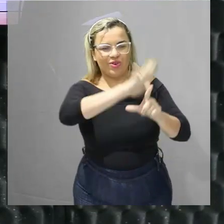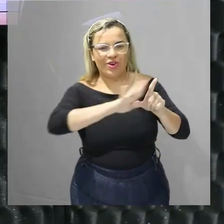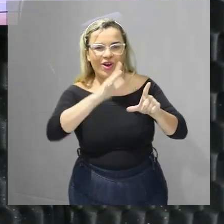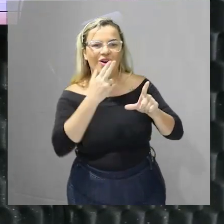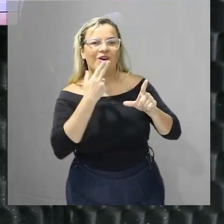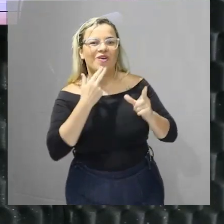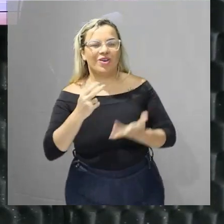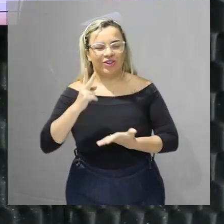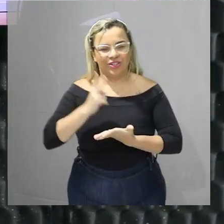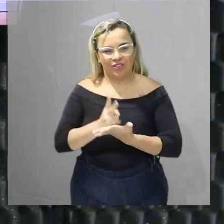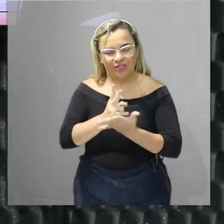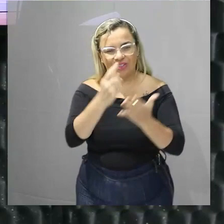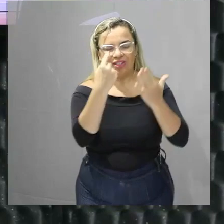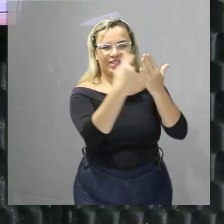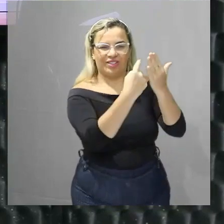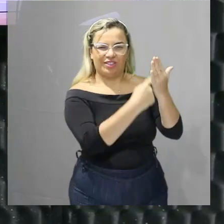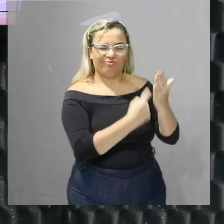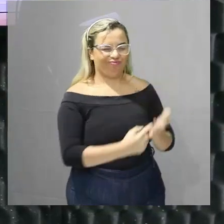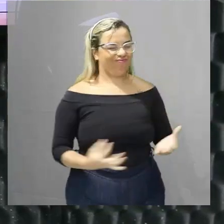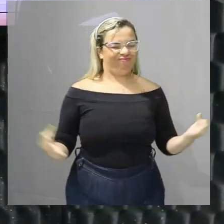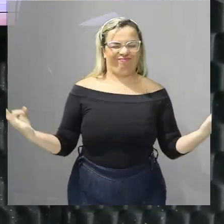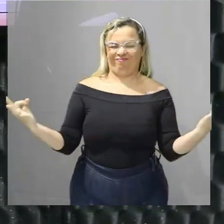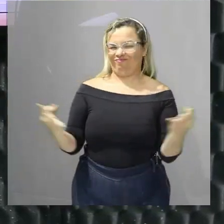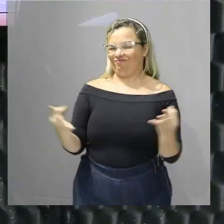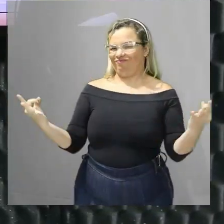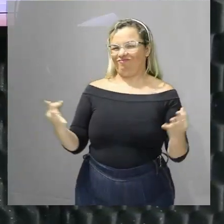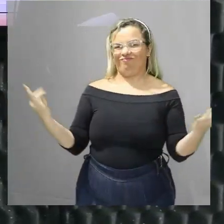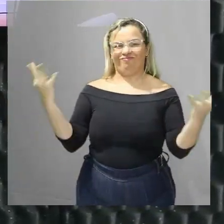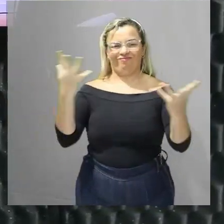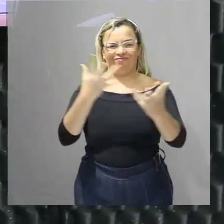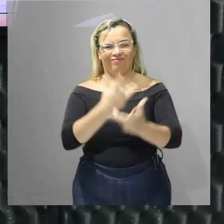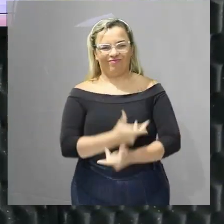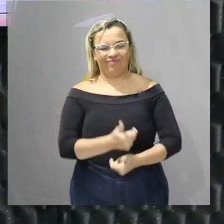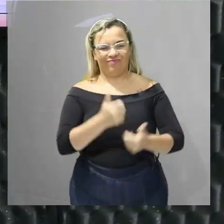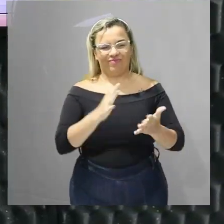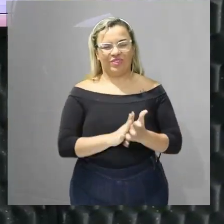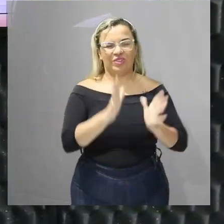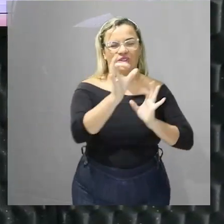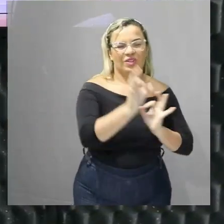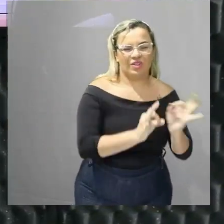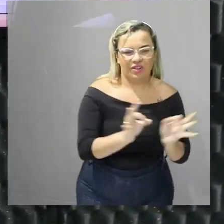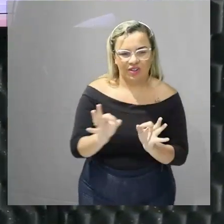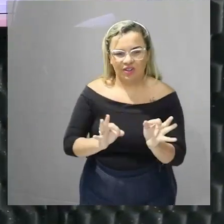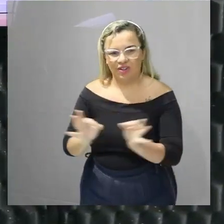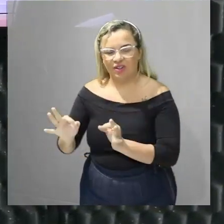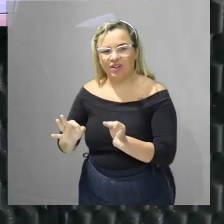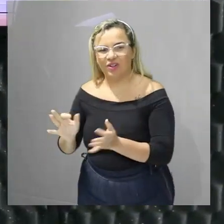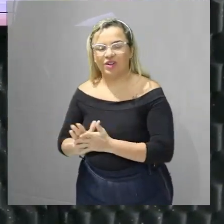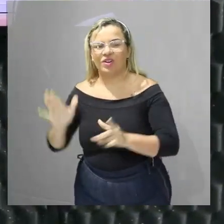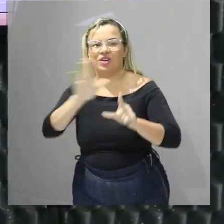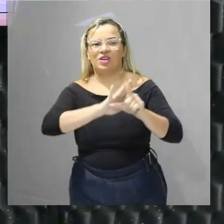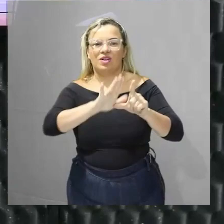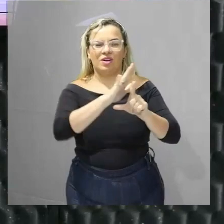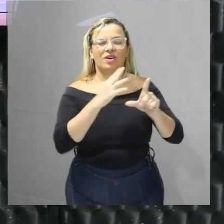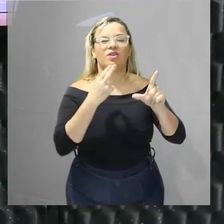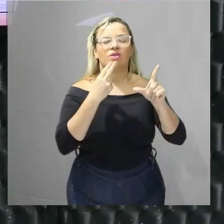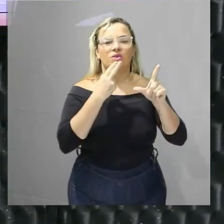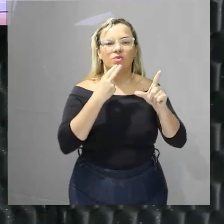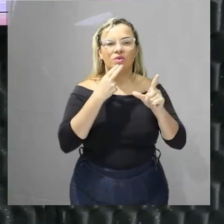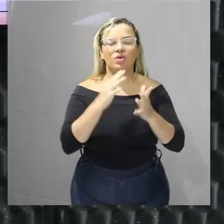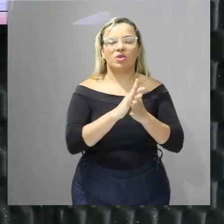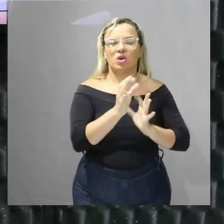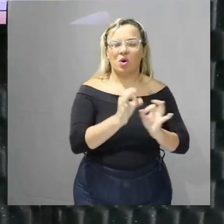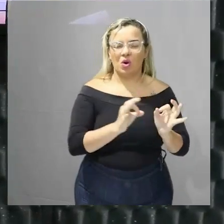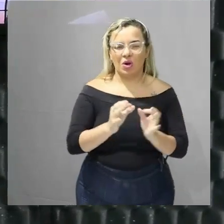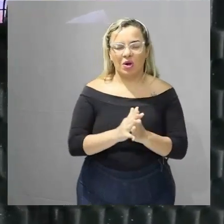dar continuidade a esse projeto sensacional, maravilhoso, galera, que é um preparatório que a plataforma Gonçalves Dias